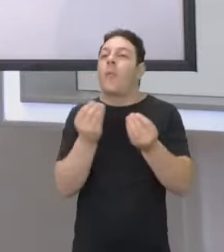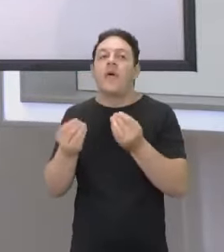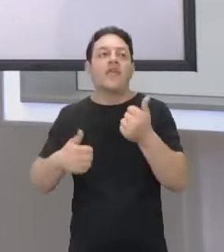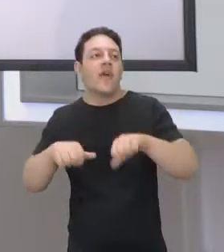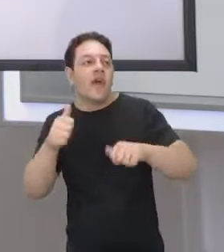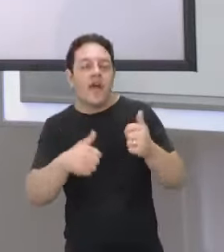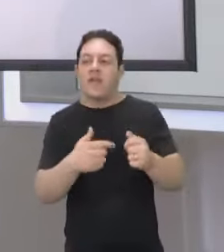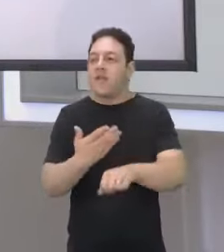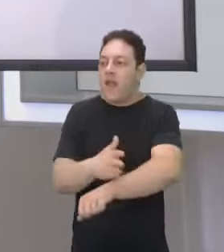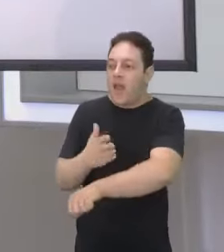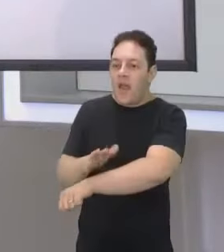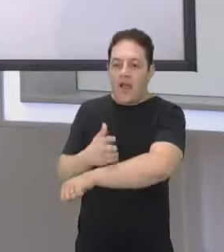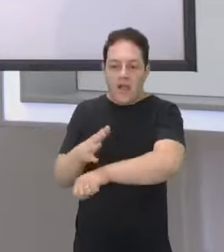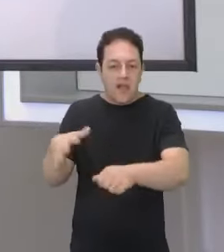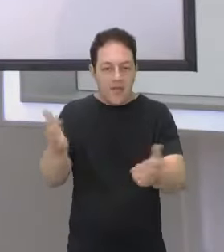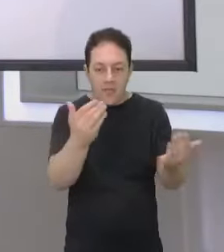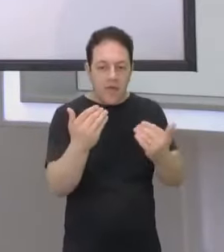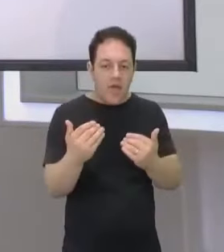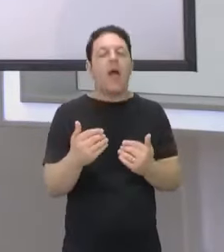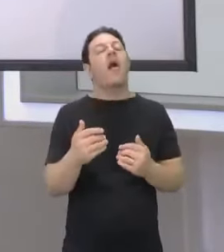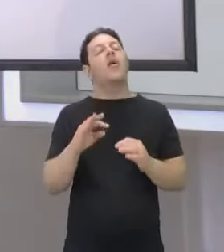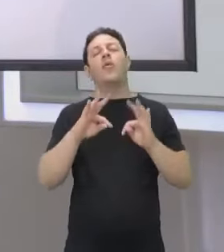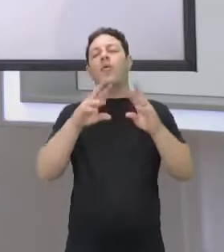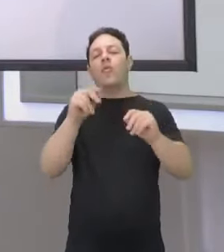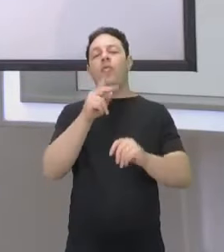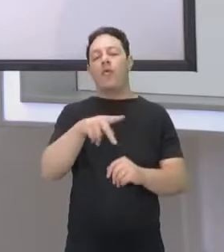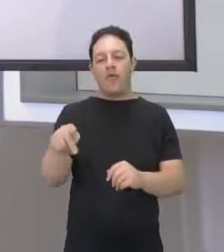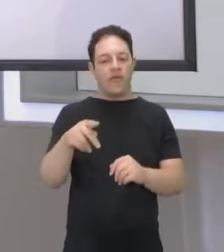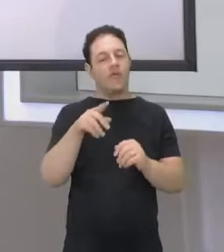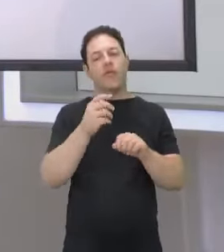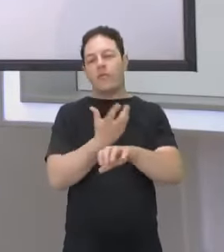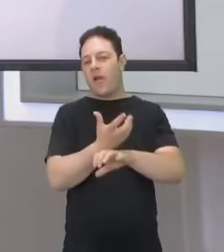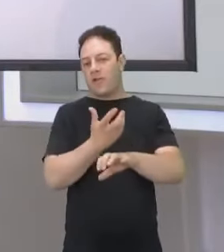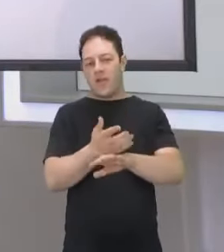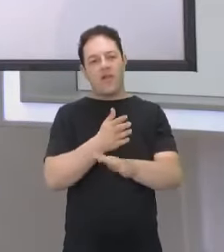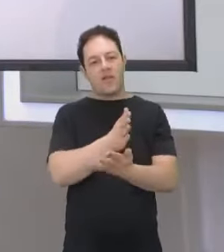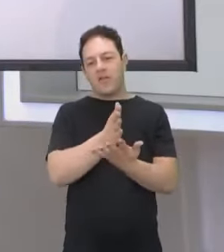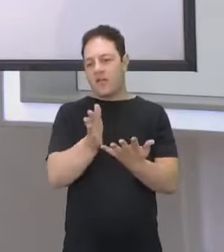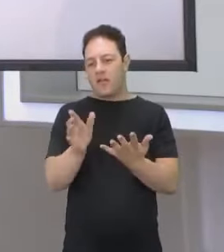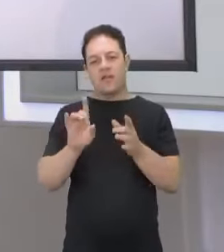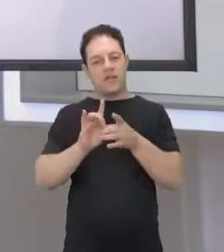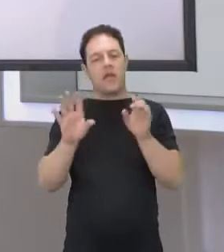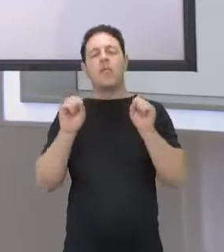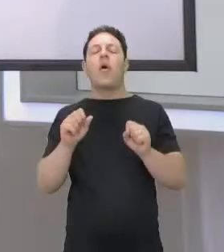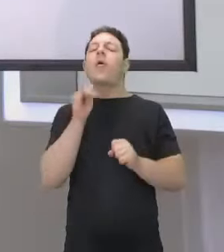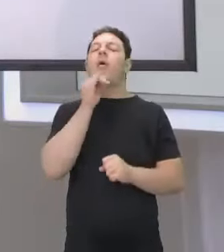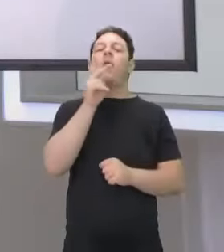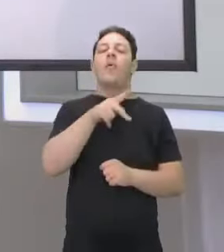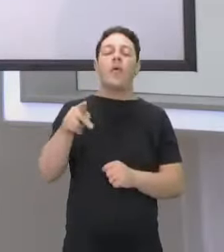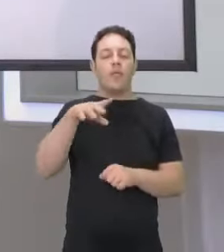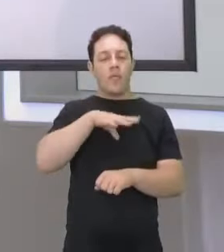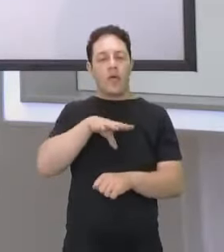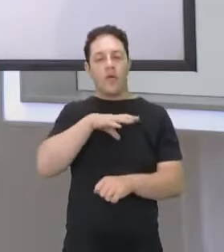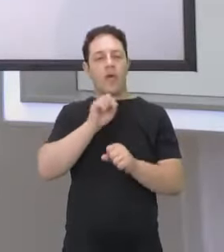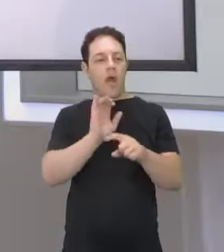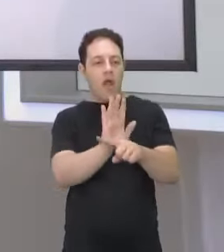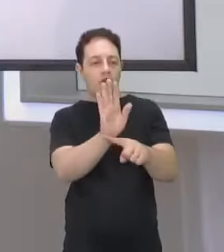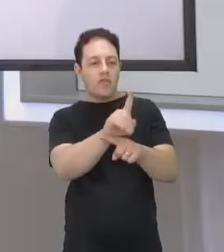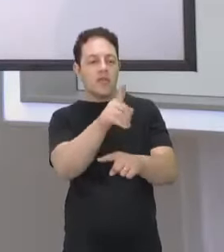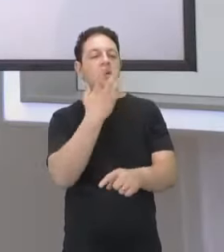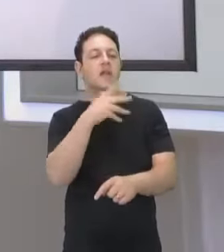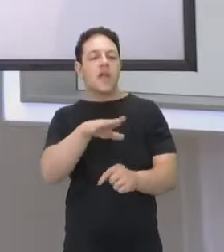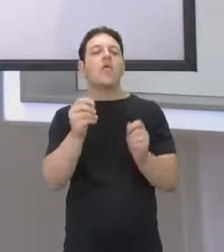contingência e qualquer professor, qualquer matéria pode trabalhar isso. O pessoal de português pode colocar a criançada para fazer o